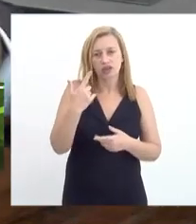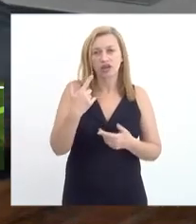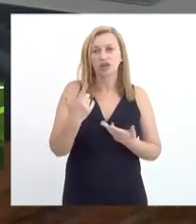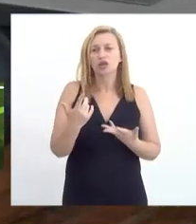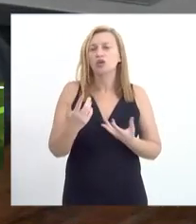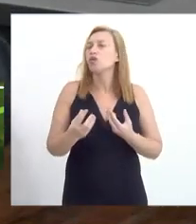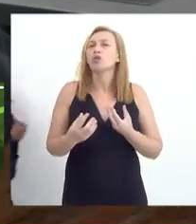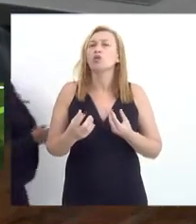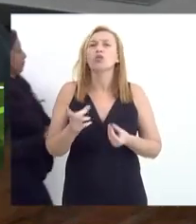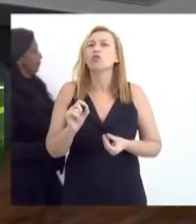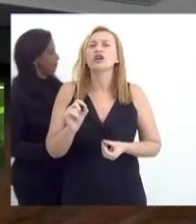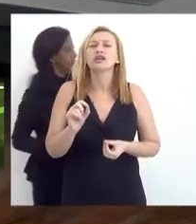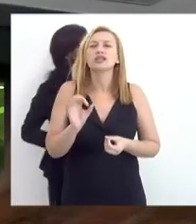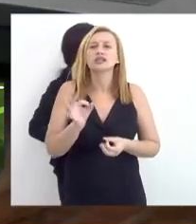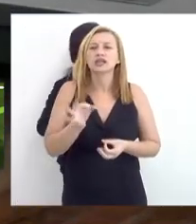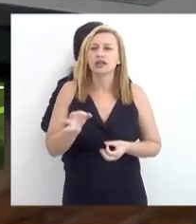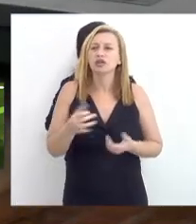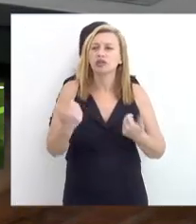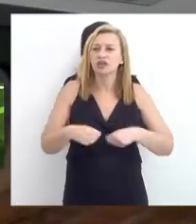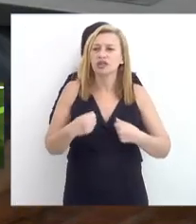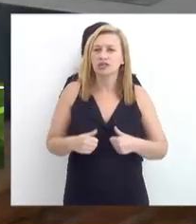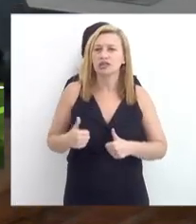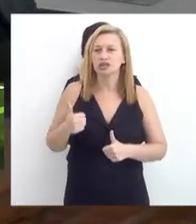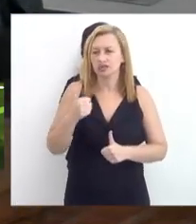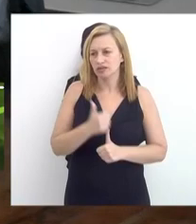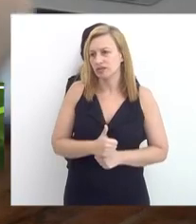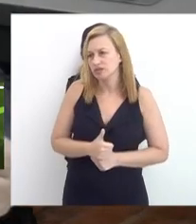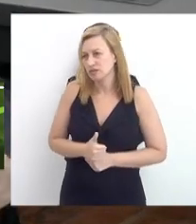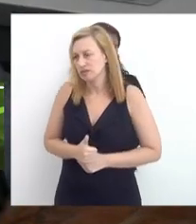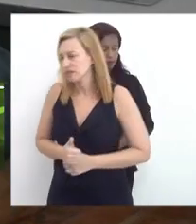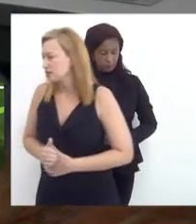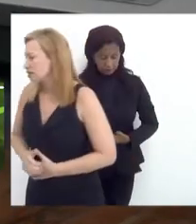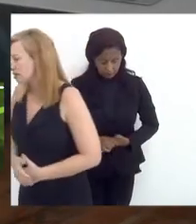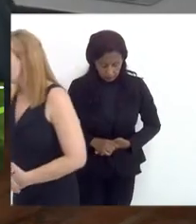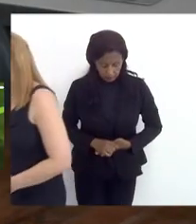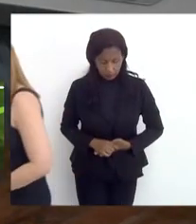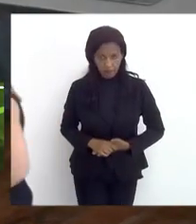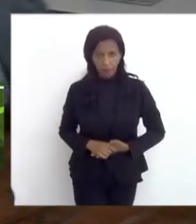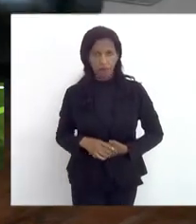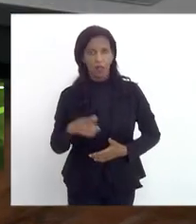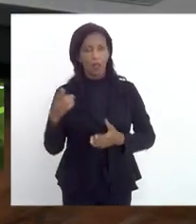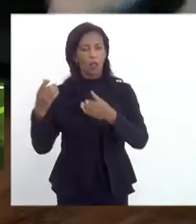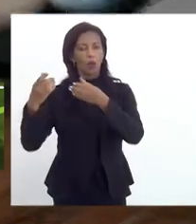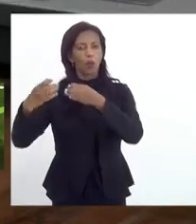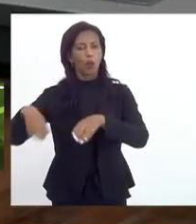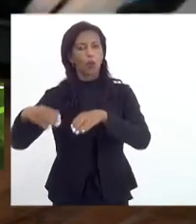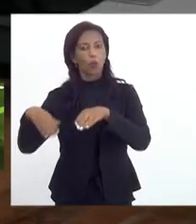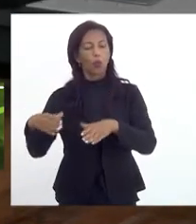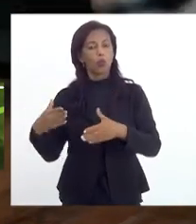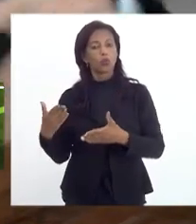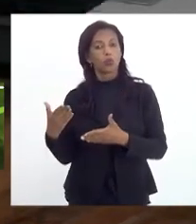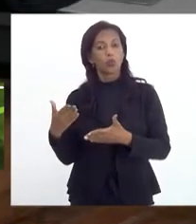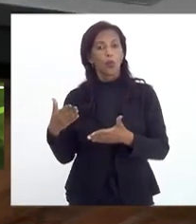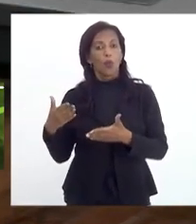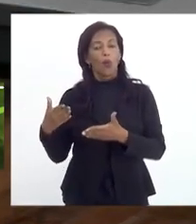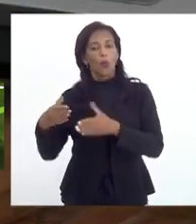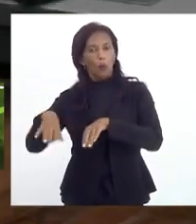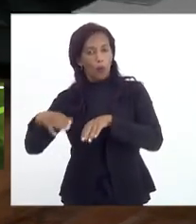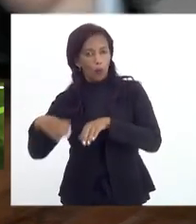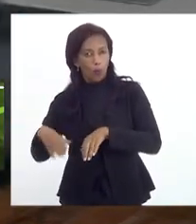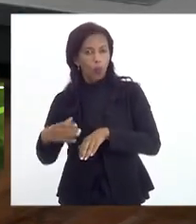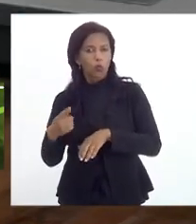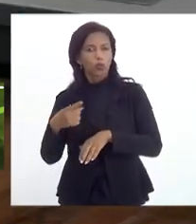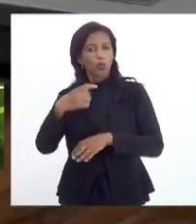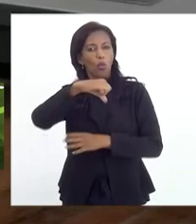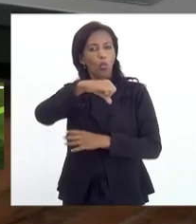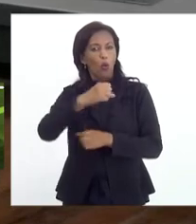como é O que exatamente Está previsto Em relação As ressalvas No tocante A concurso público Durante a vigência Do regime Durante esses